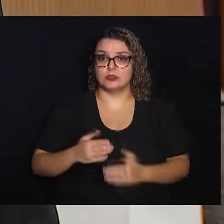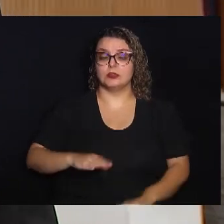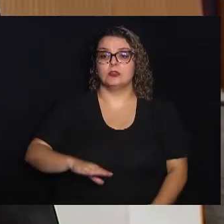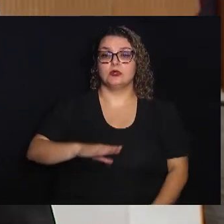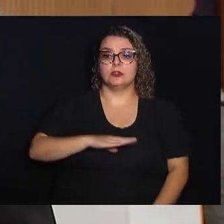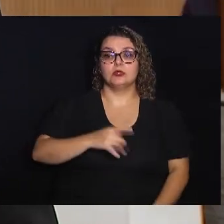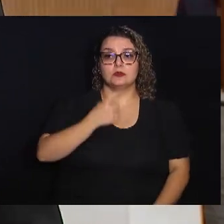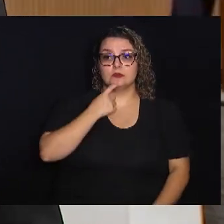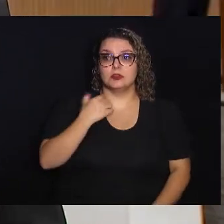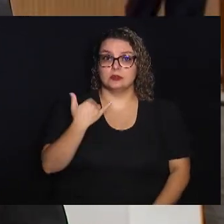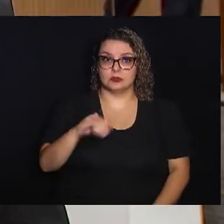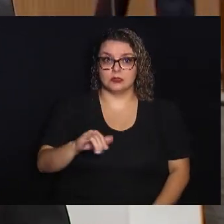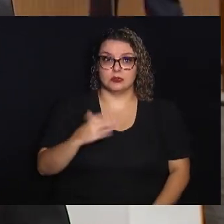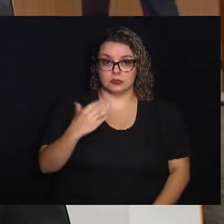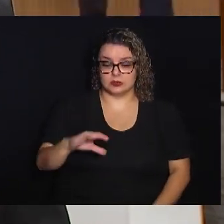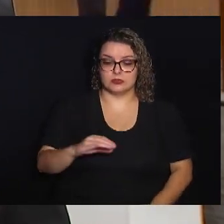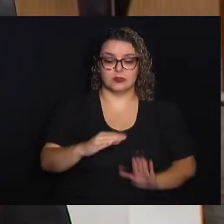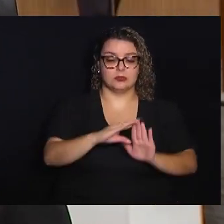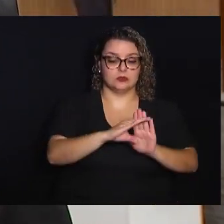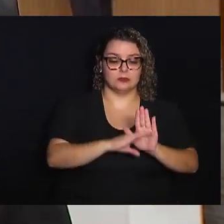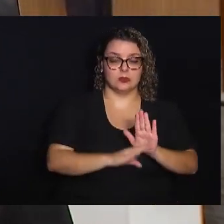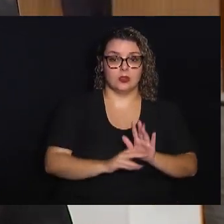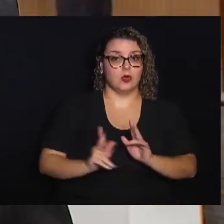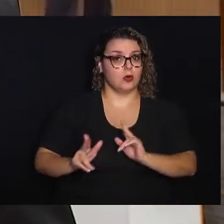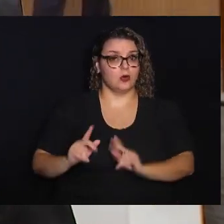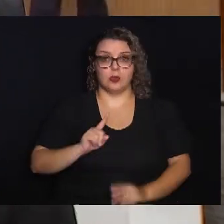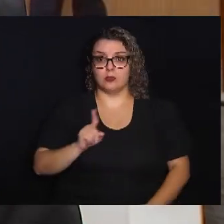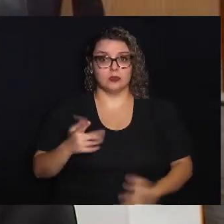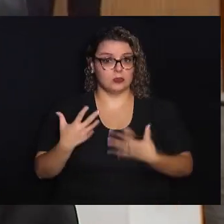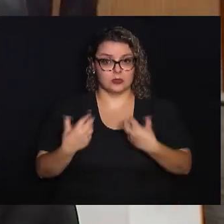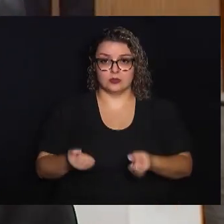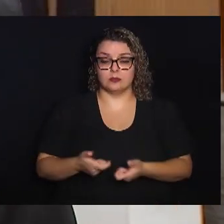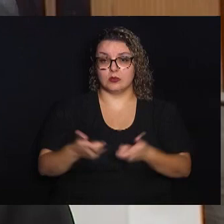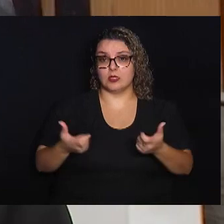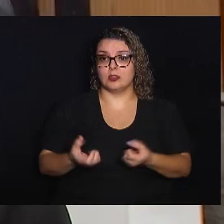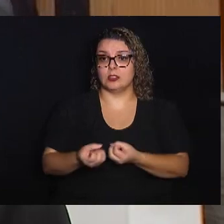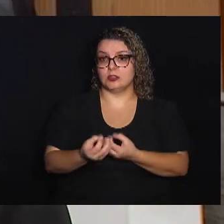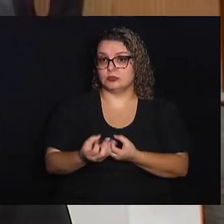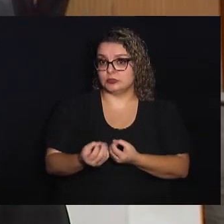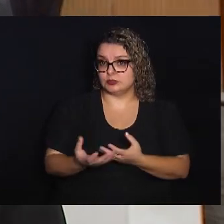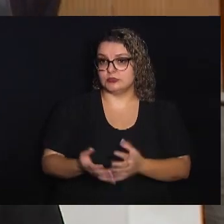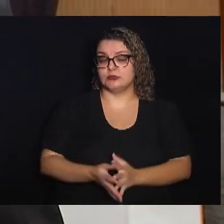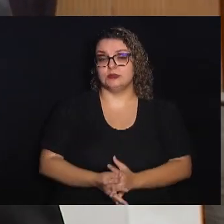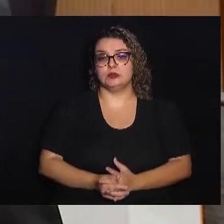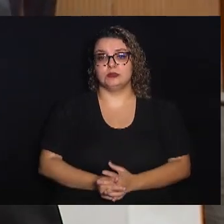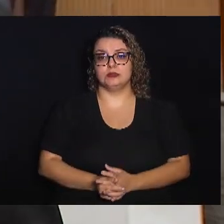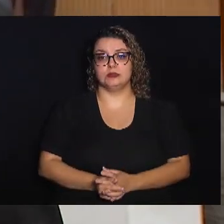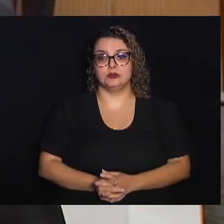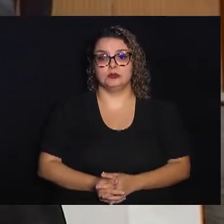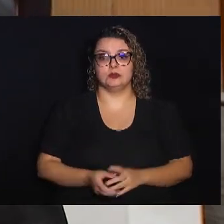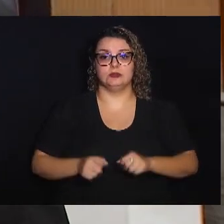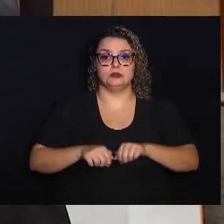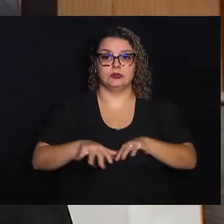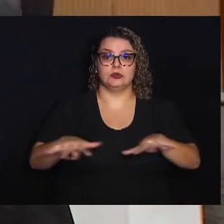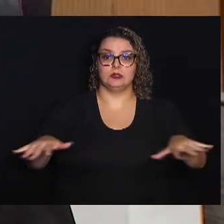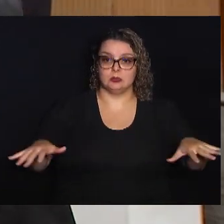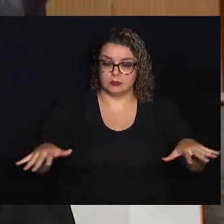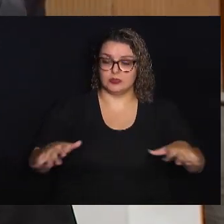programa. Como nós não recebemos maiores informações, né, da